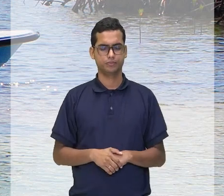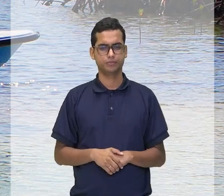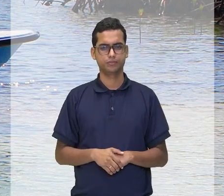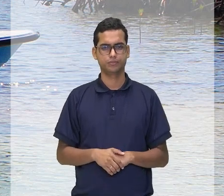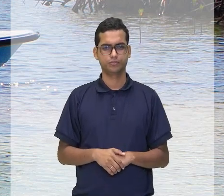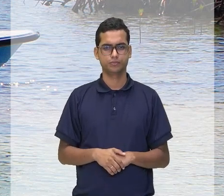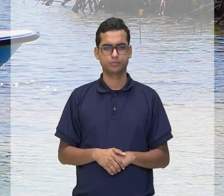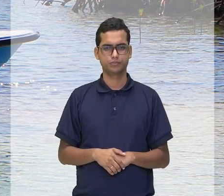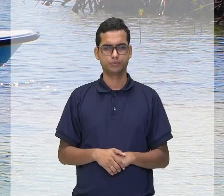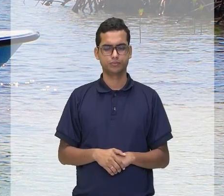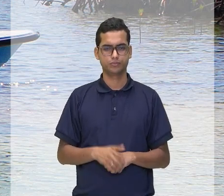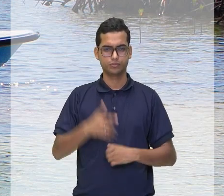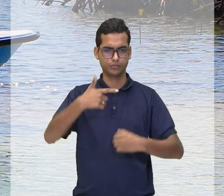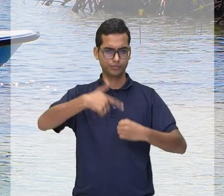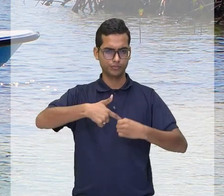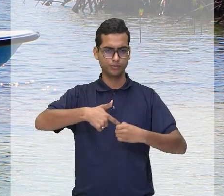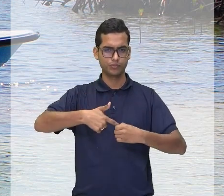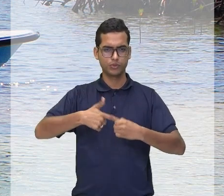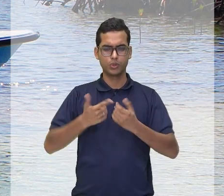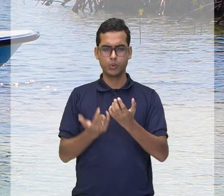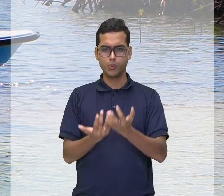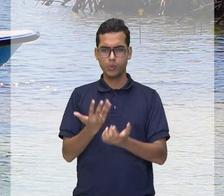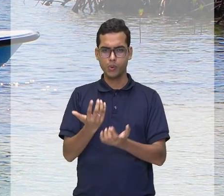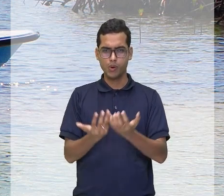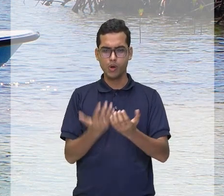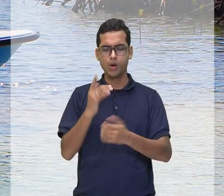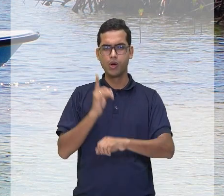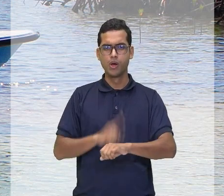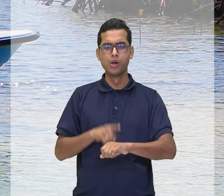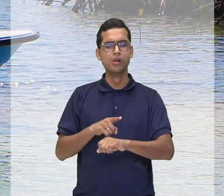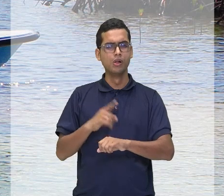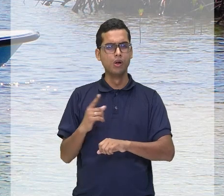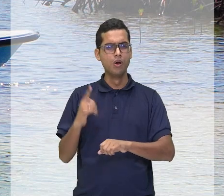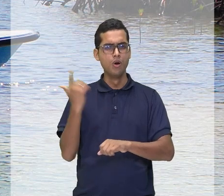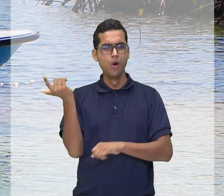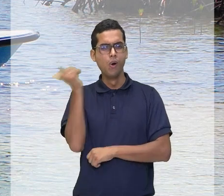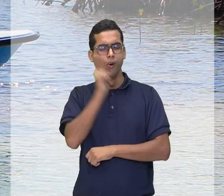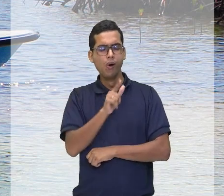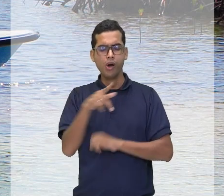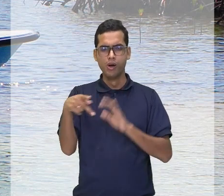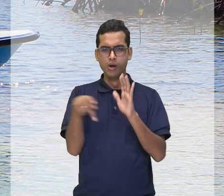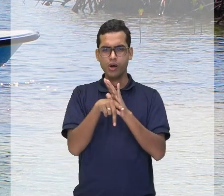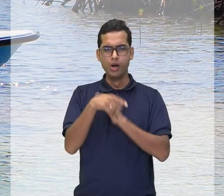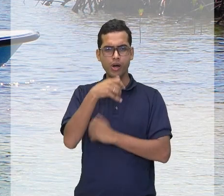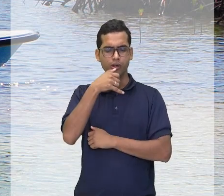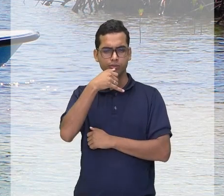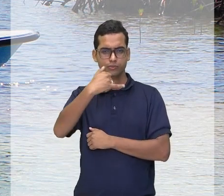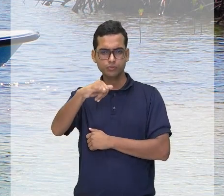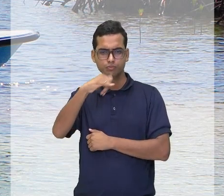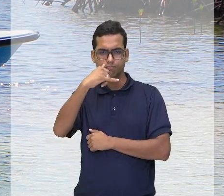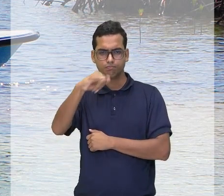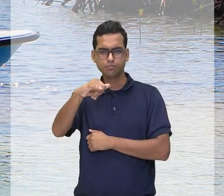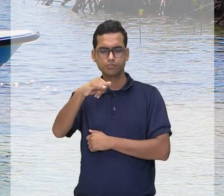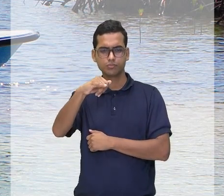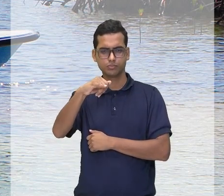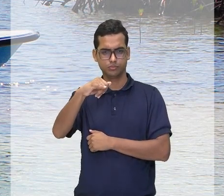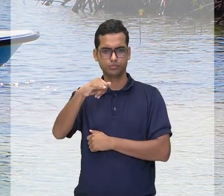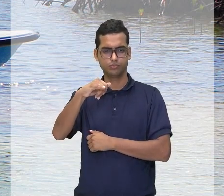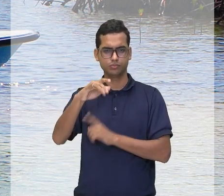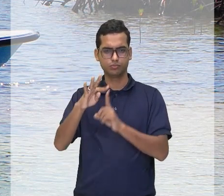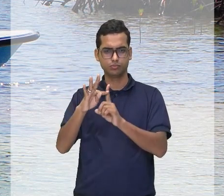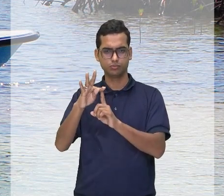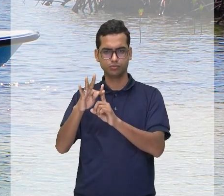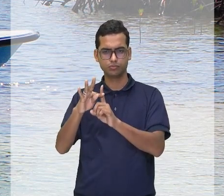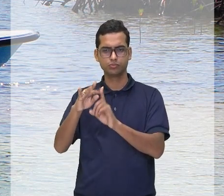do combustível fóssil, né, para transformar a energia térmica liberada